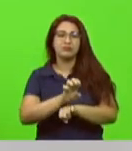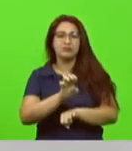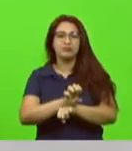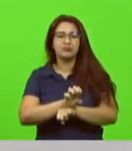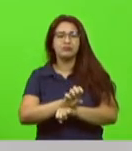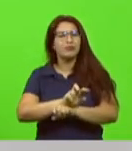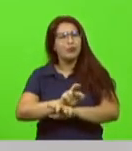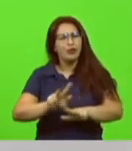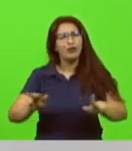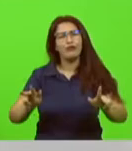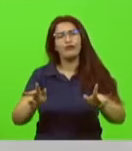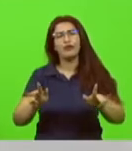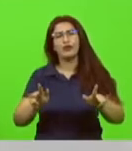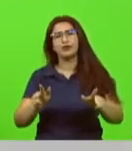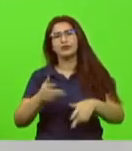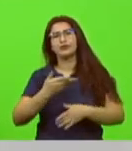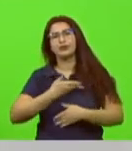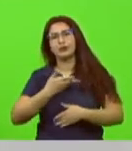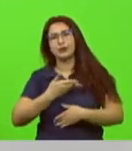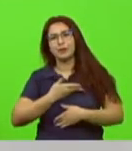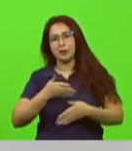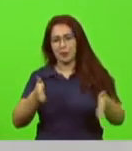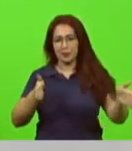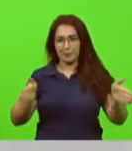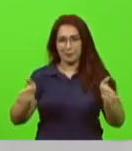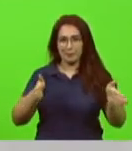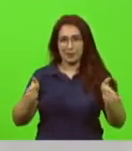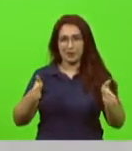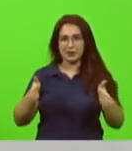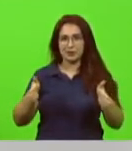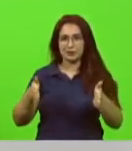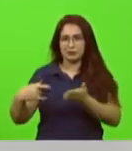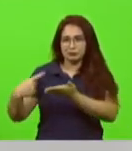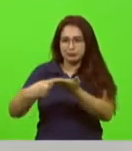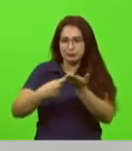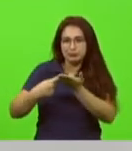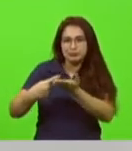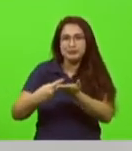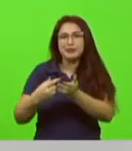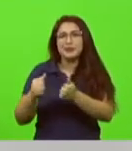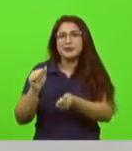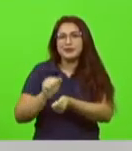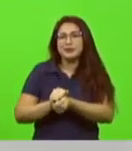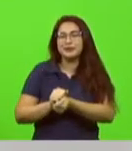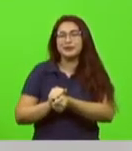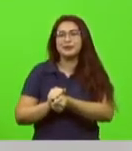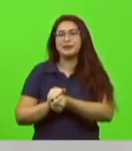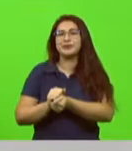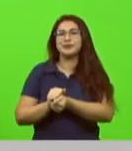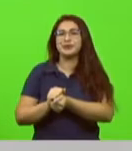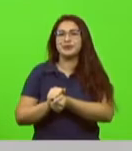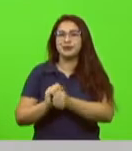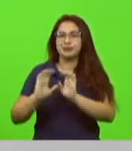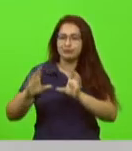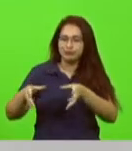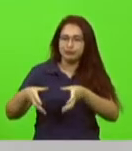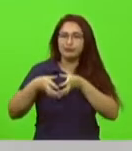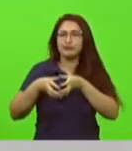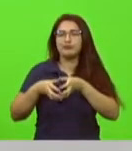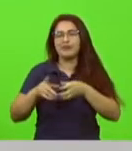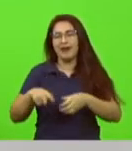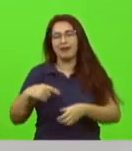que, durante o período em que a gente é candidato, está junto, está acompanhando, e isso é muito